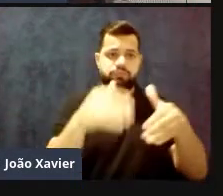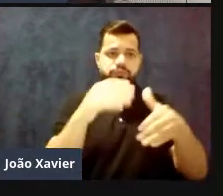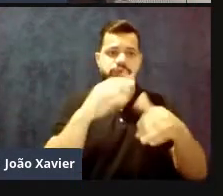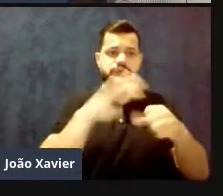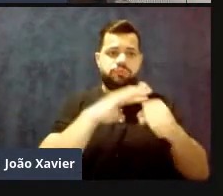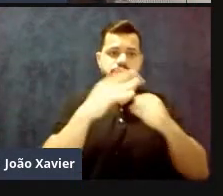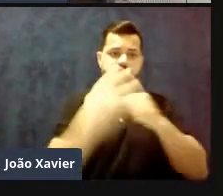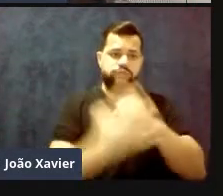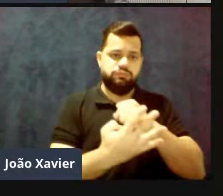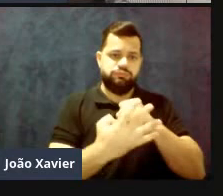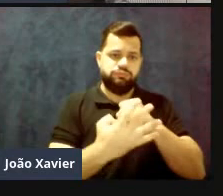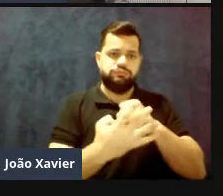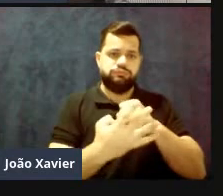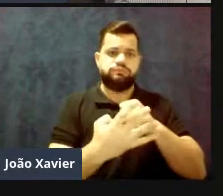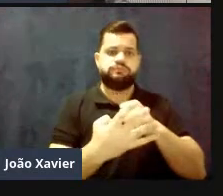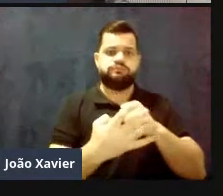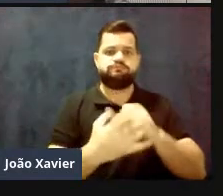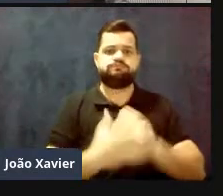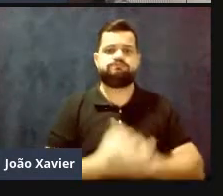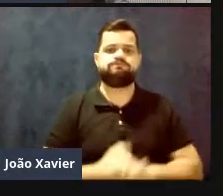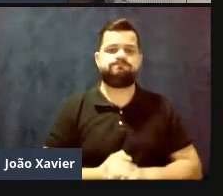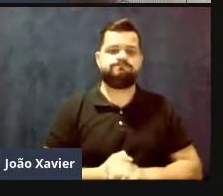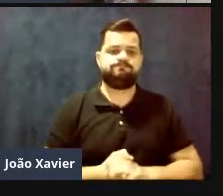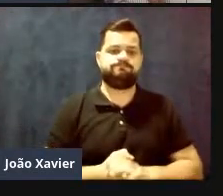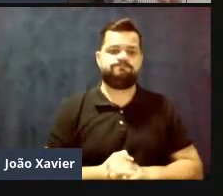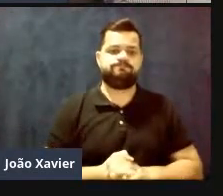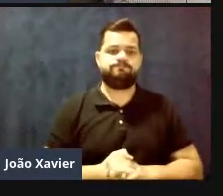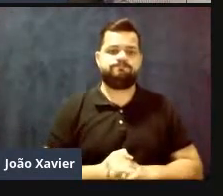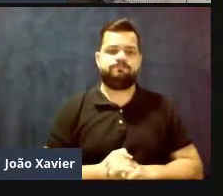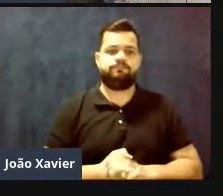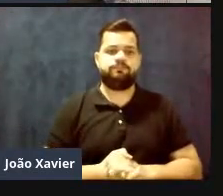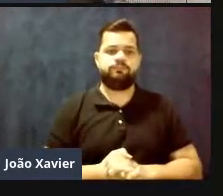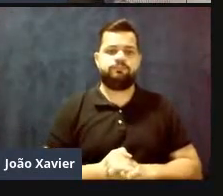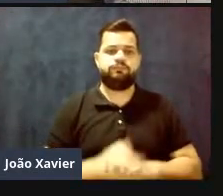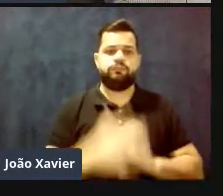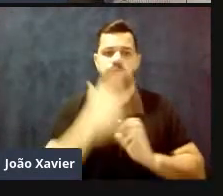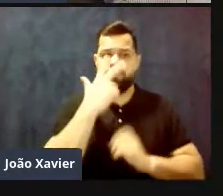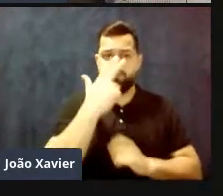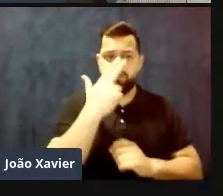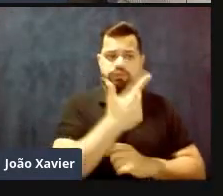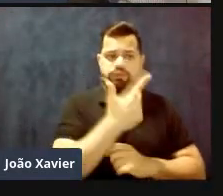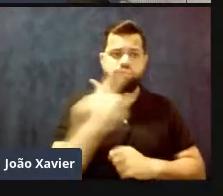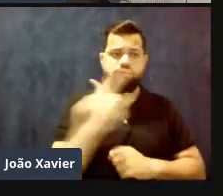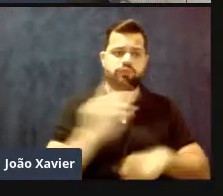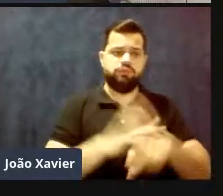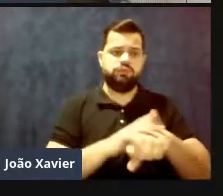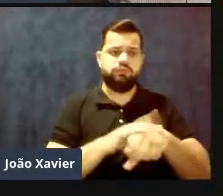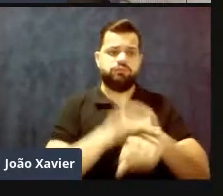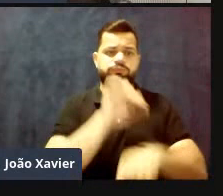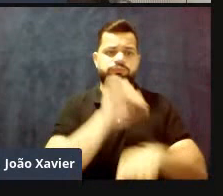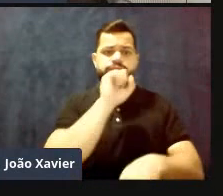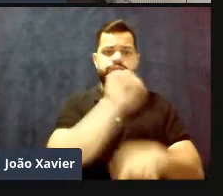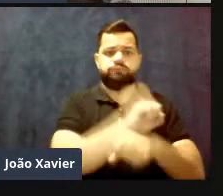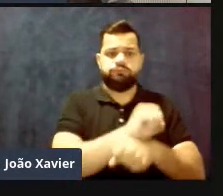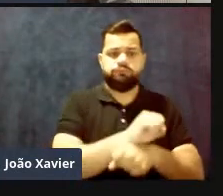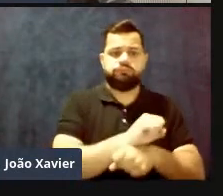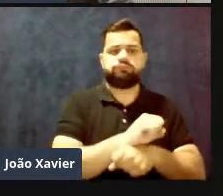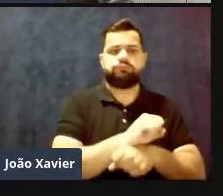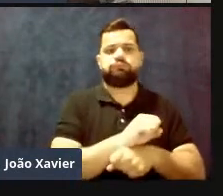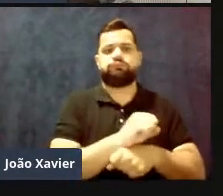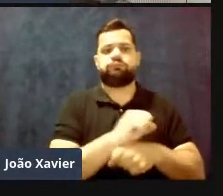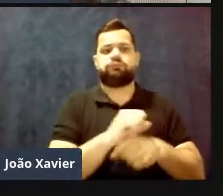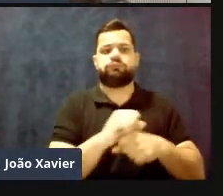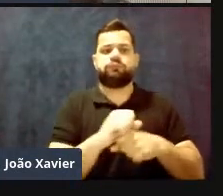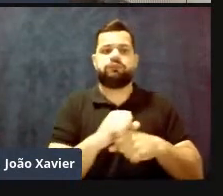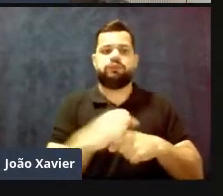ficou nítido ao longo de 2020, que parece que as outras doenças pararam, né? Então, ambulatórios fecharam, cirurgias eletivas